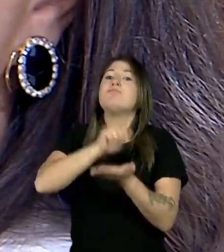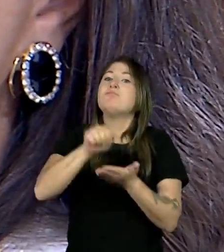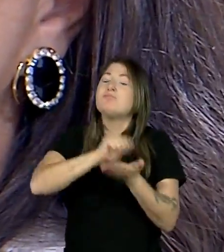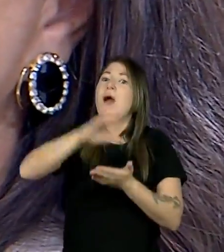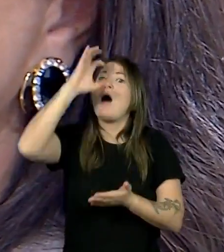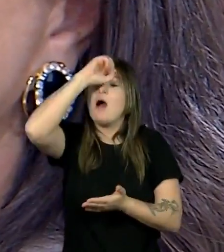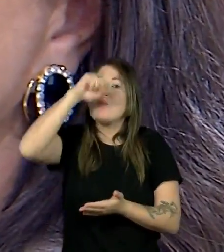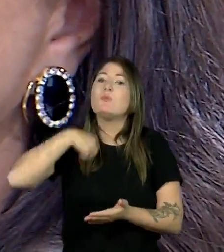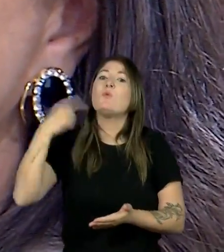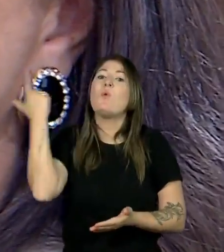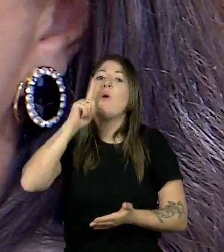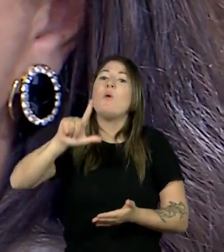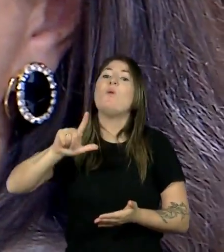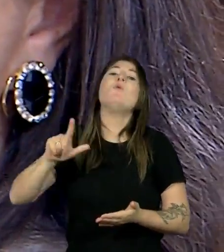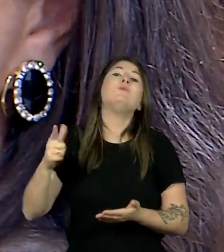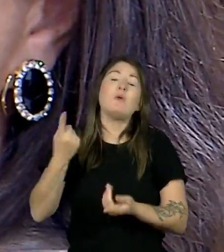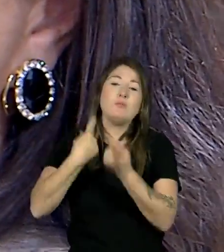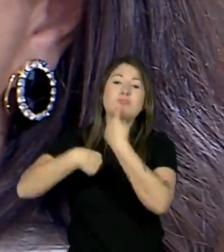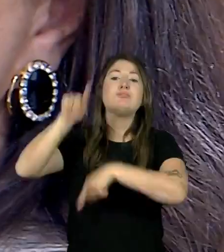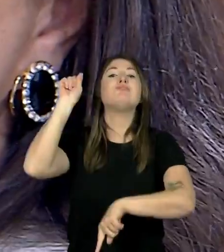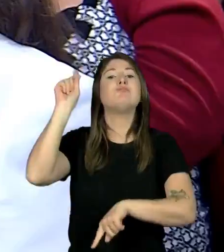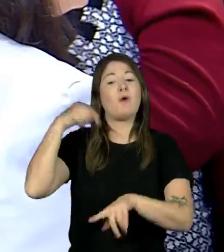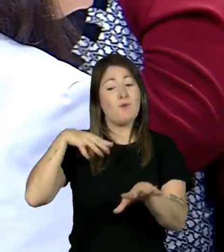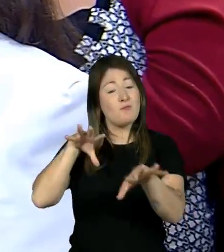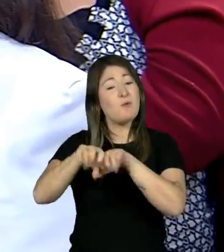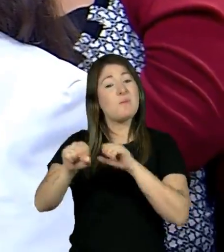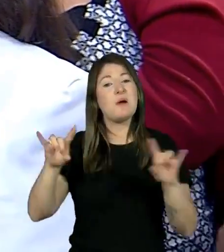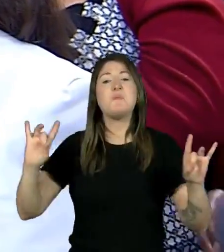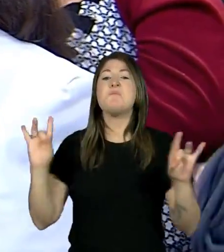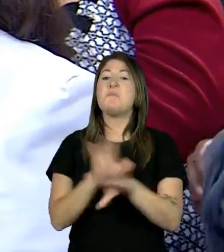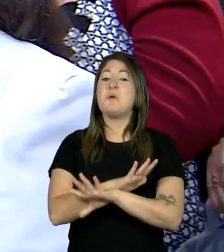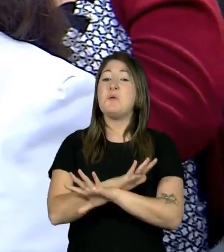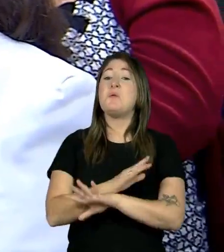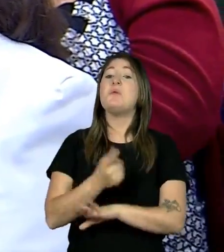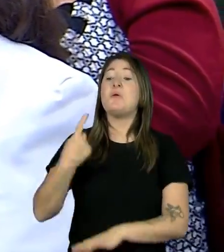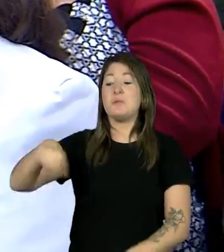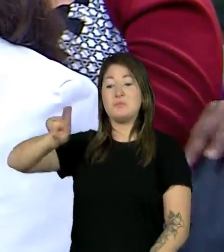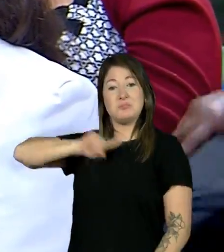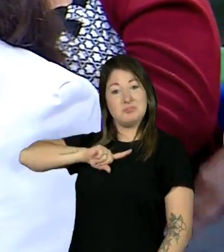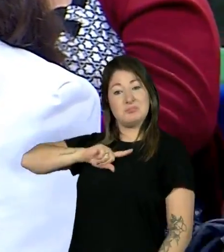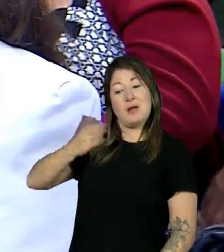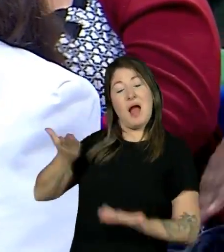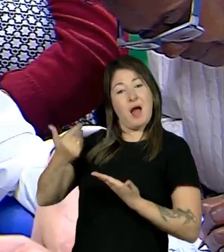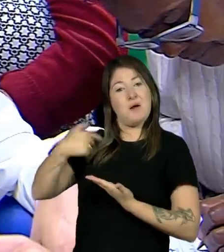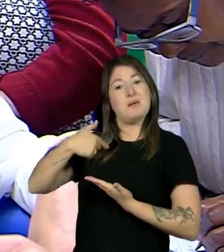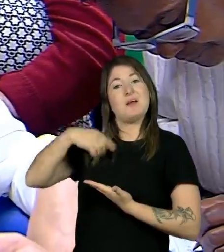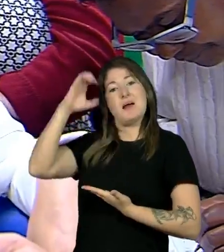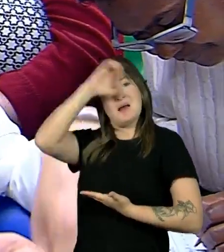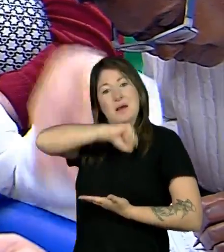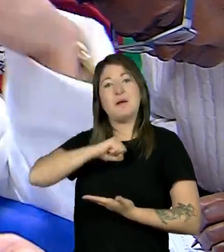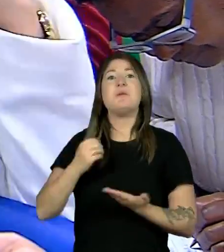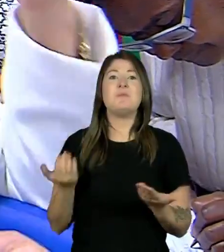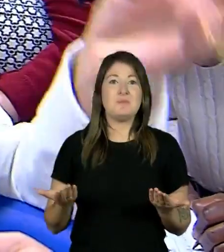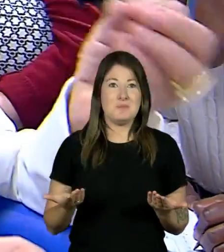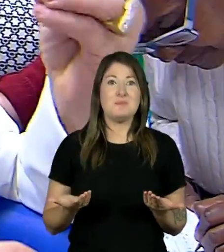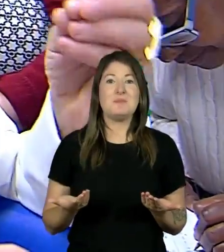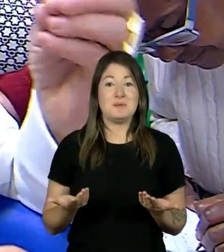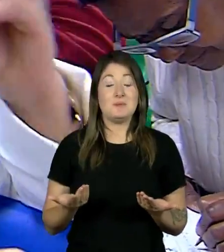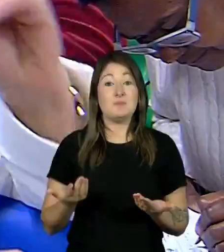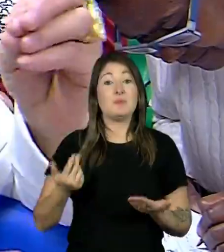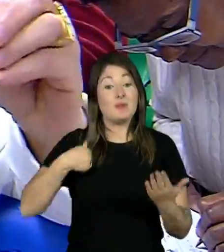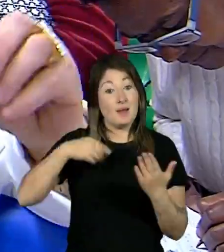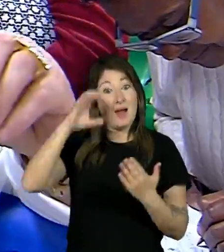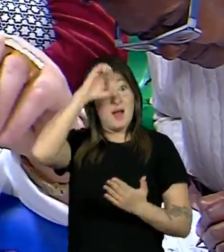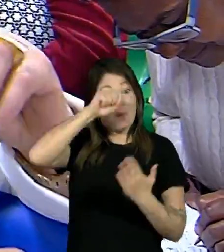tudo criados, já estão todos formados, todos meus filhos fez faculdade, então eu falei, agora eu vou estudar. Quando você aprende a ler